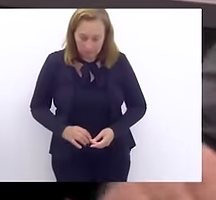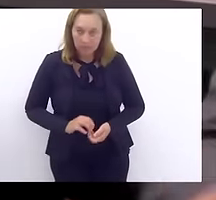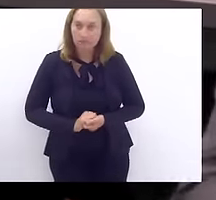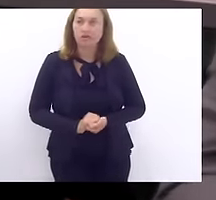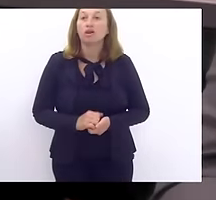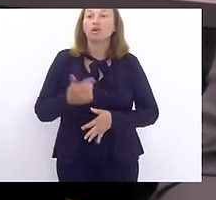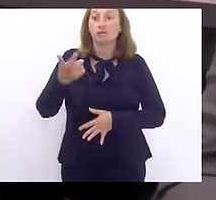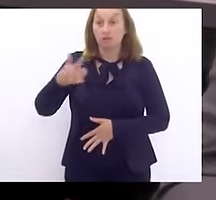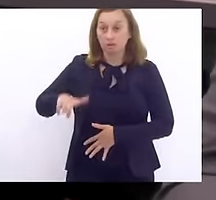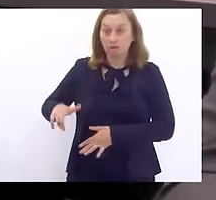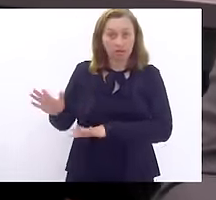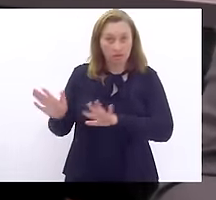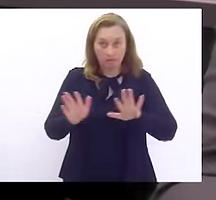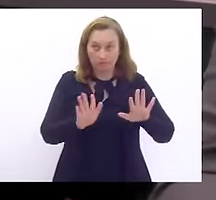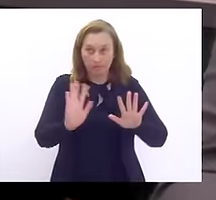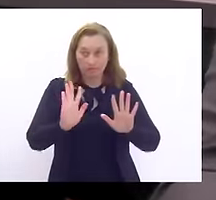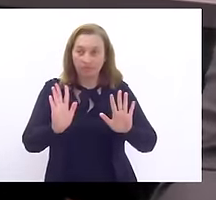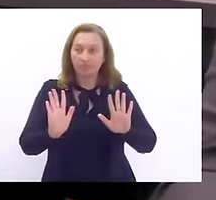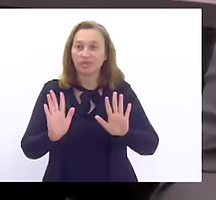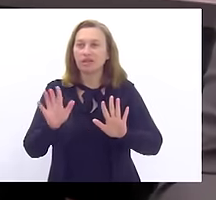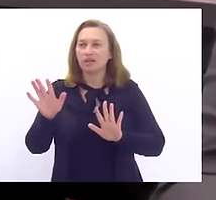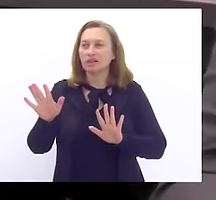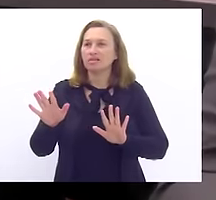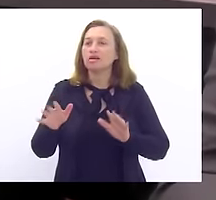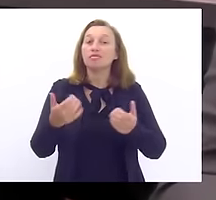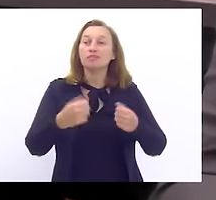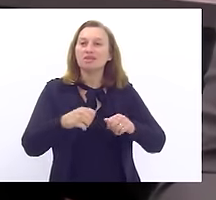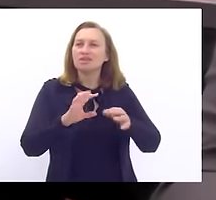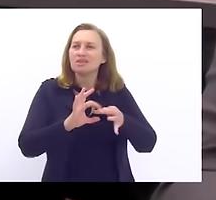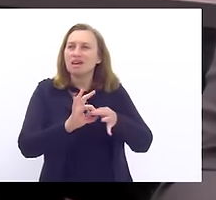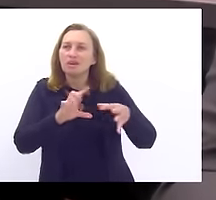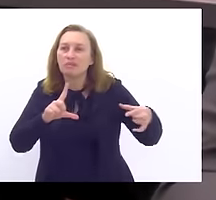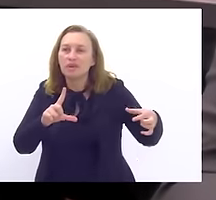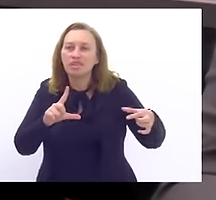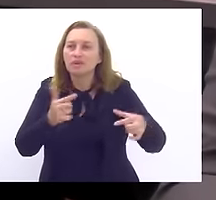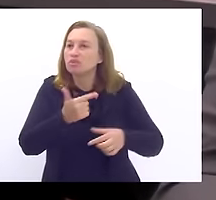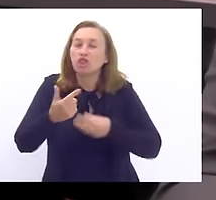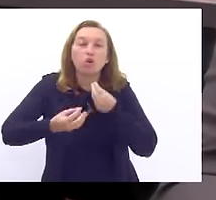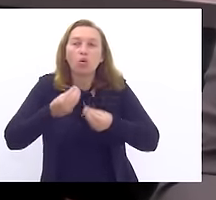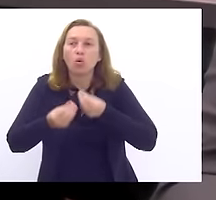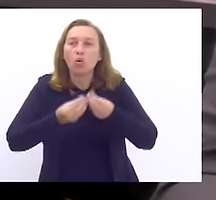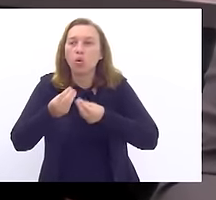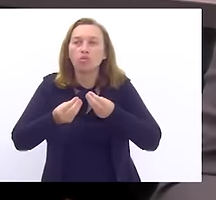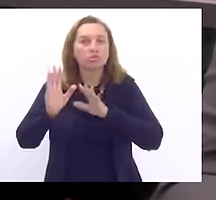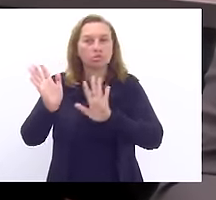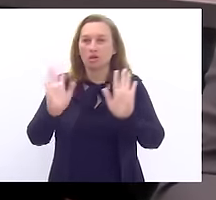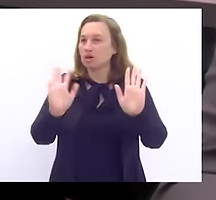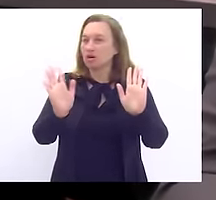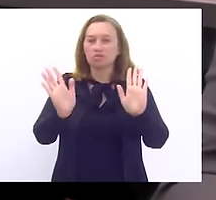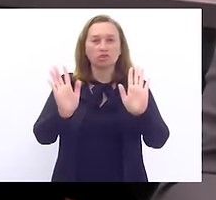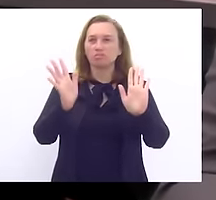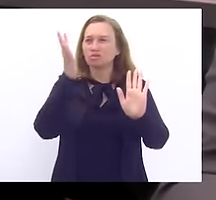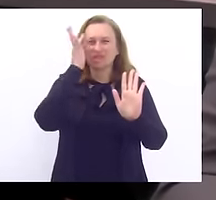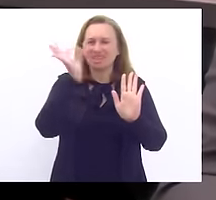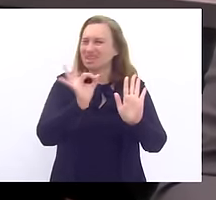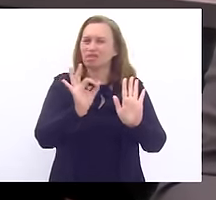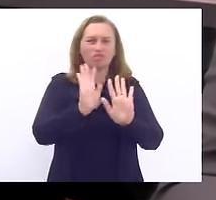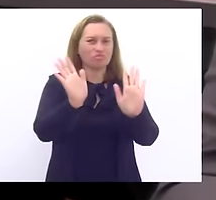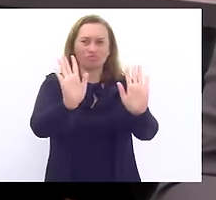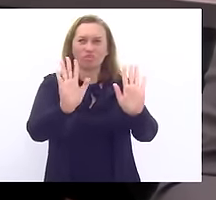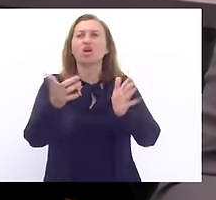não e aí nessa hipótese tem que abrir Não é porque não tem como entender o que a gente está falando